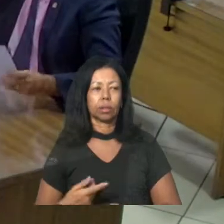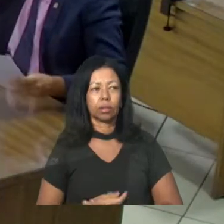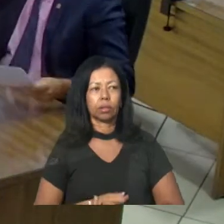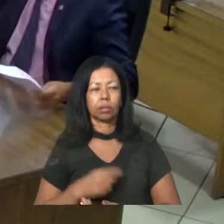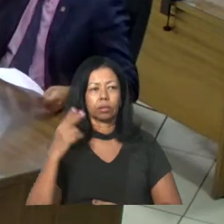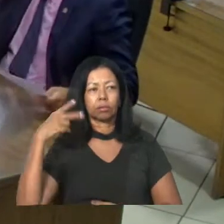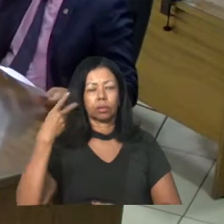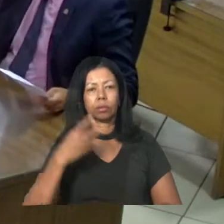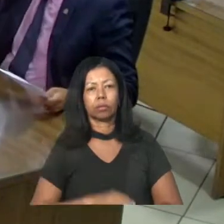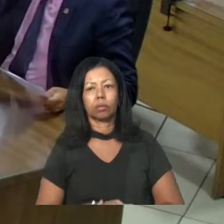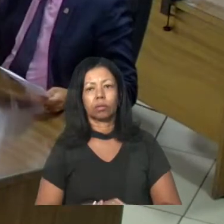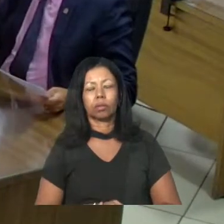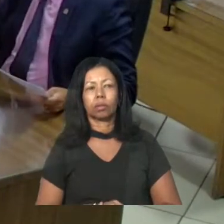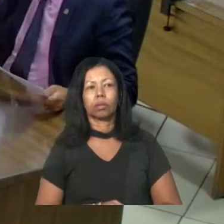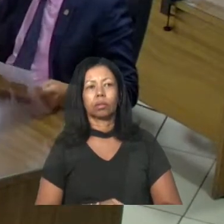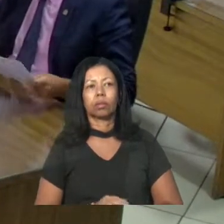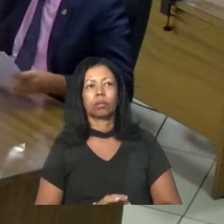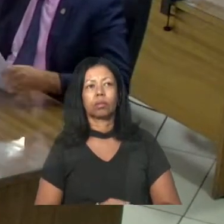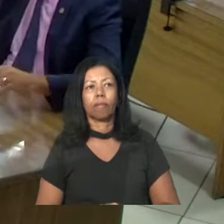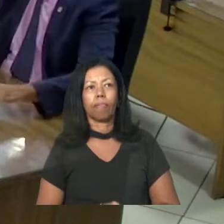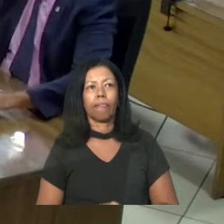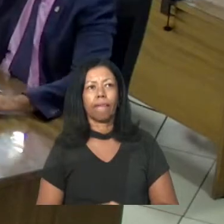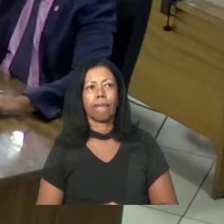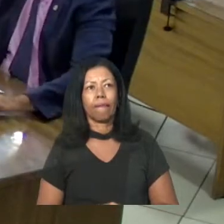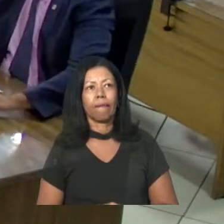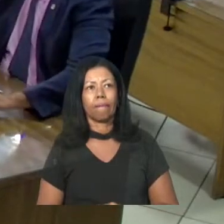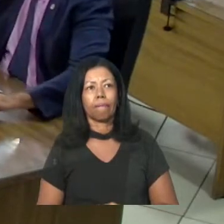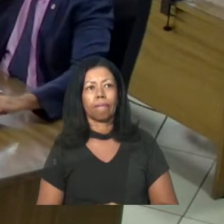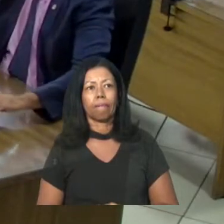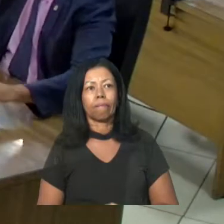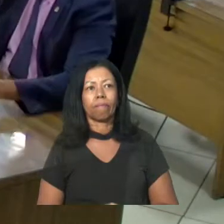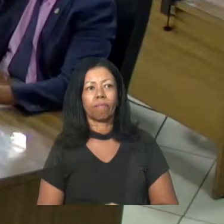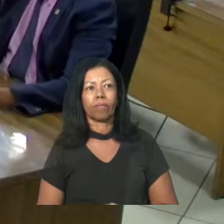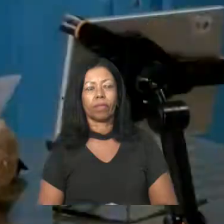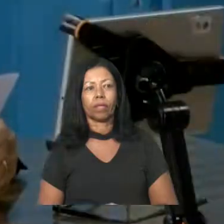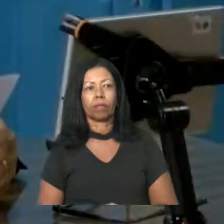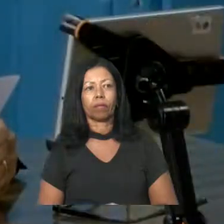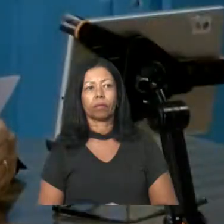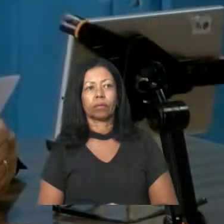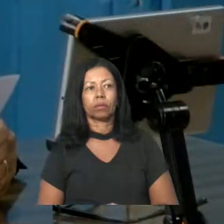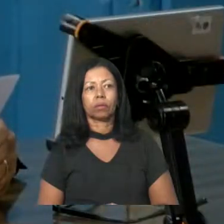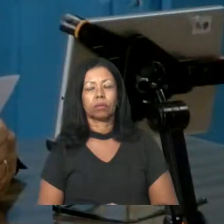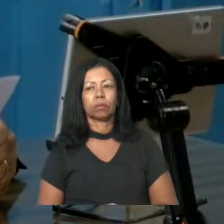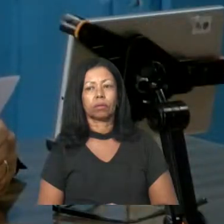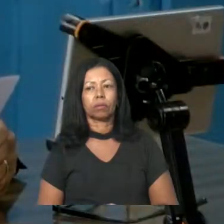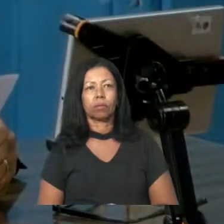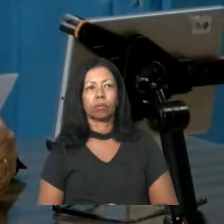já votei. Desculpa, votação, vereador. Votação, Já adiantei meu.